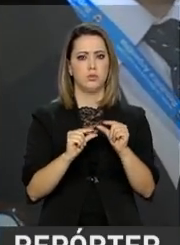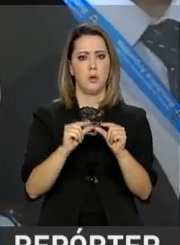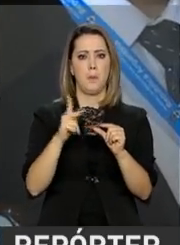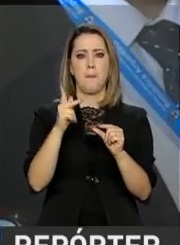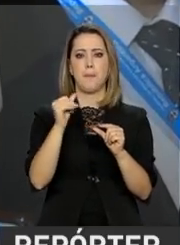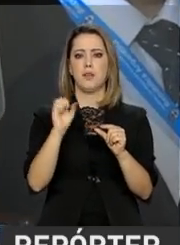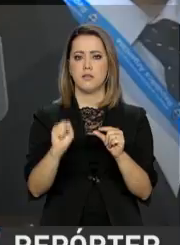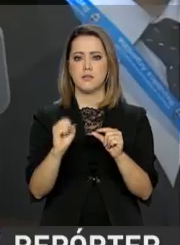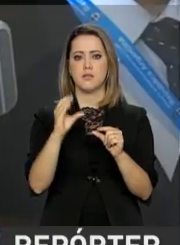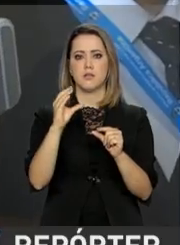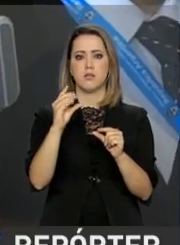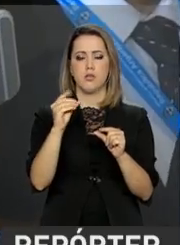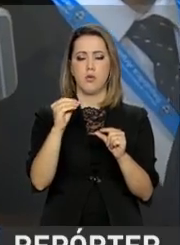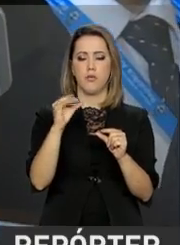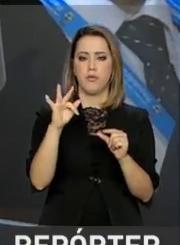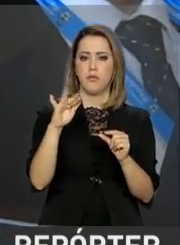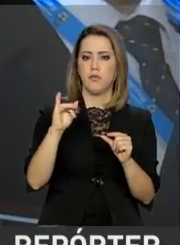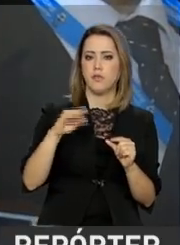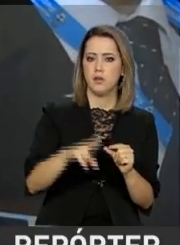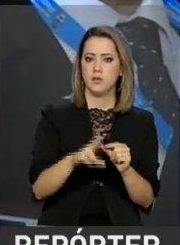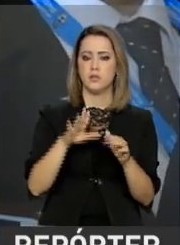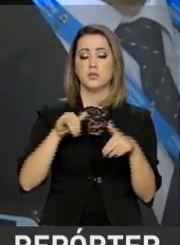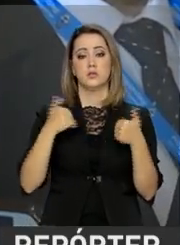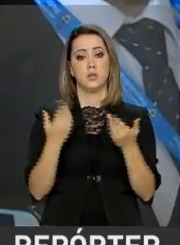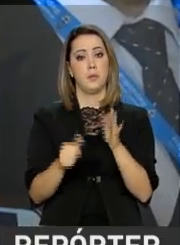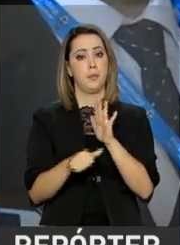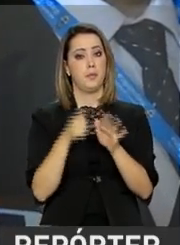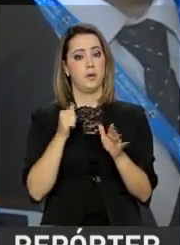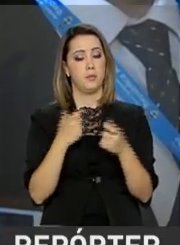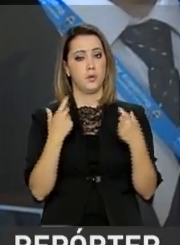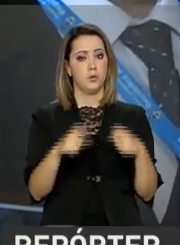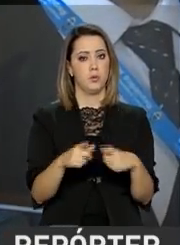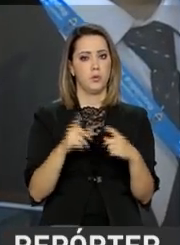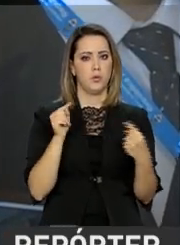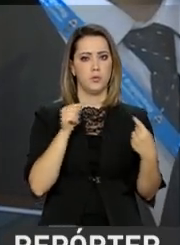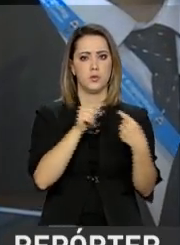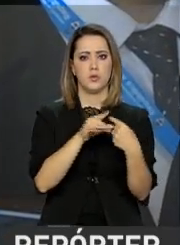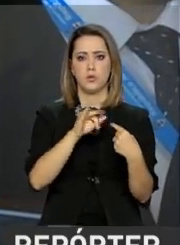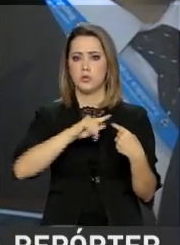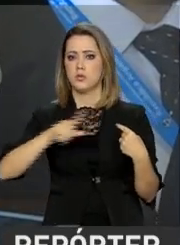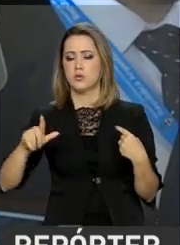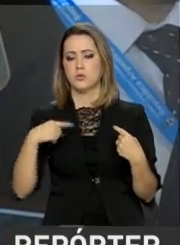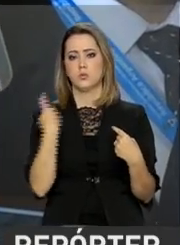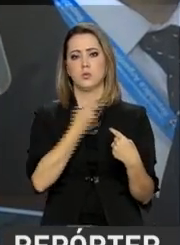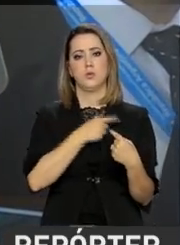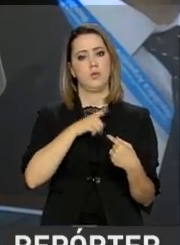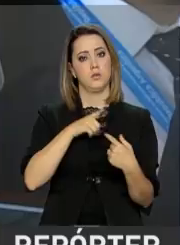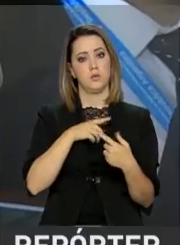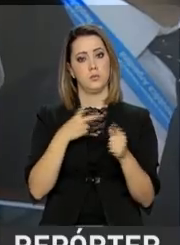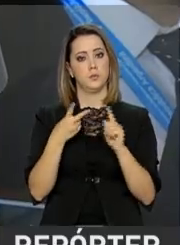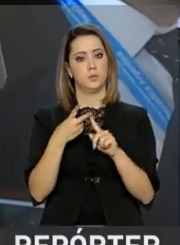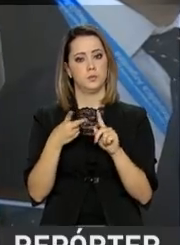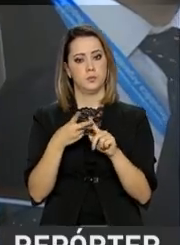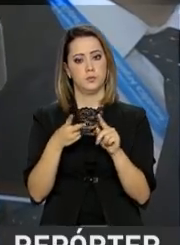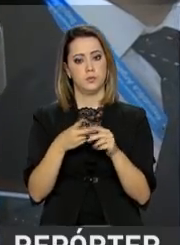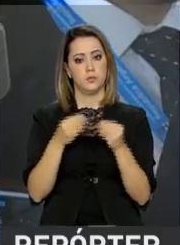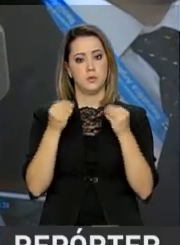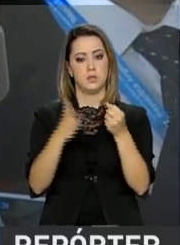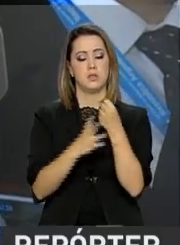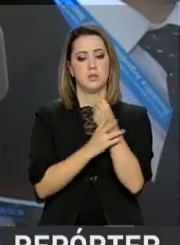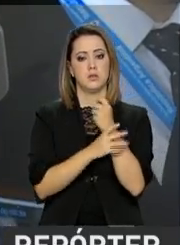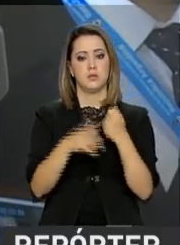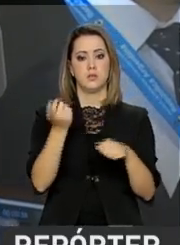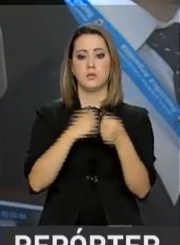do piscofinso, né? exatamente para manter em primeiro lugar a meta fiscal que nós estabelecemos em segundo lugar para assegurar o